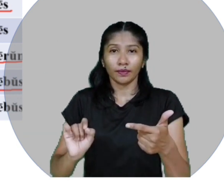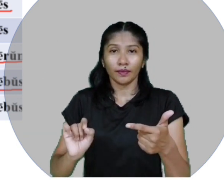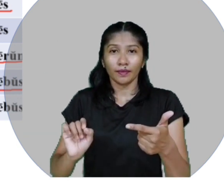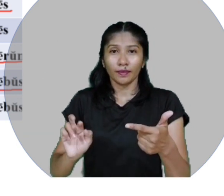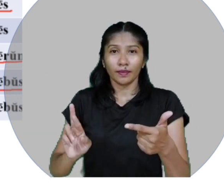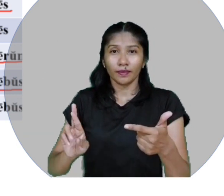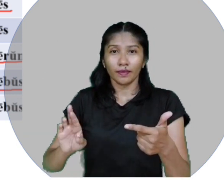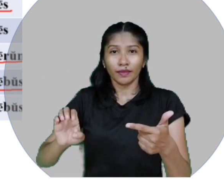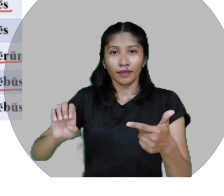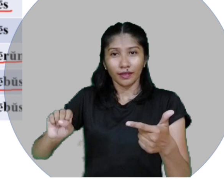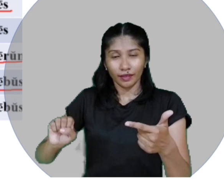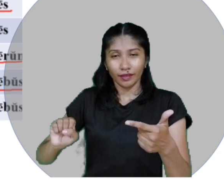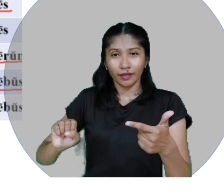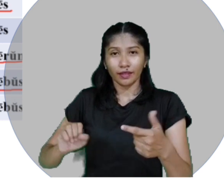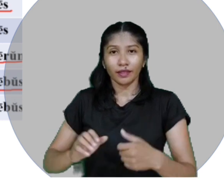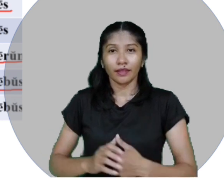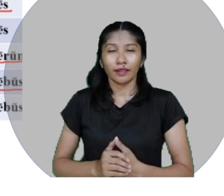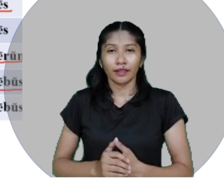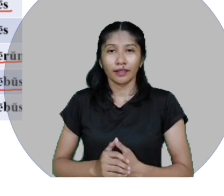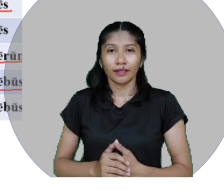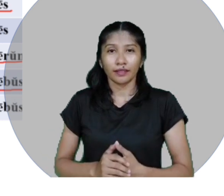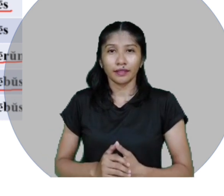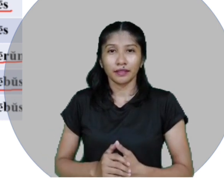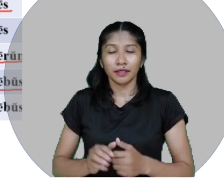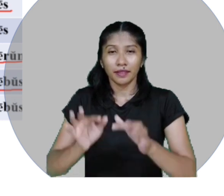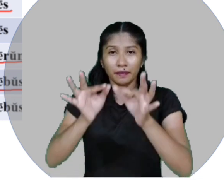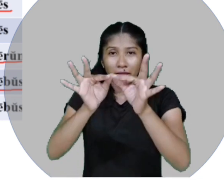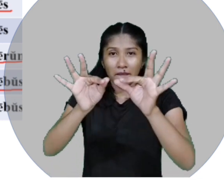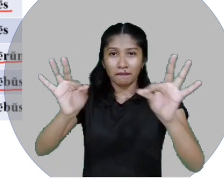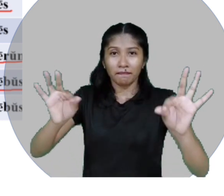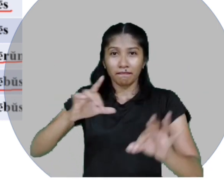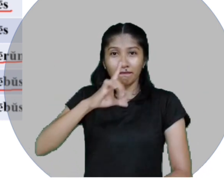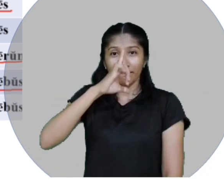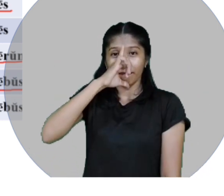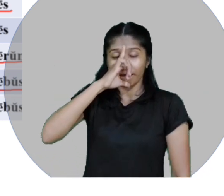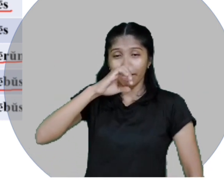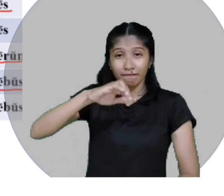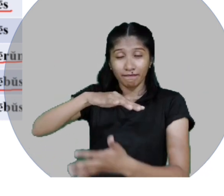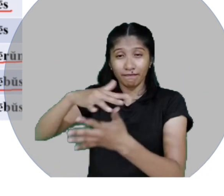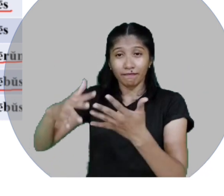Poeta in re sunt. Os poetas